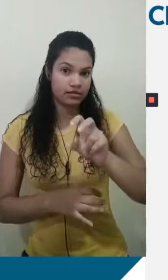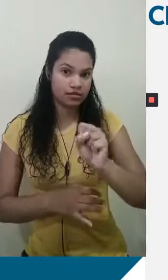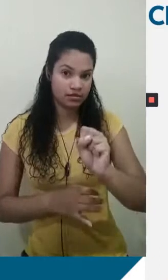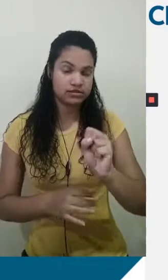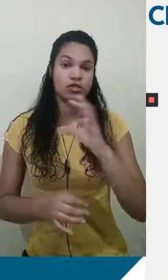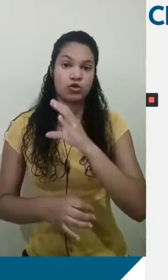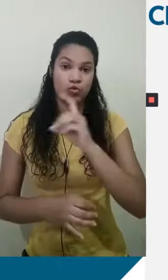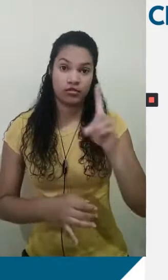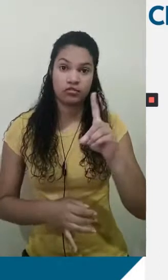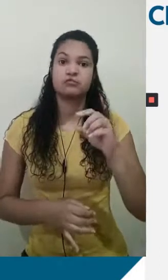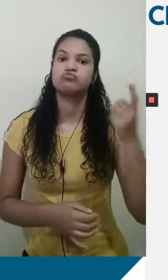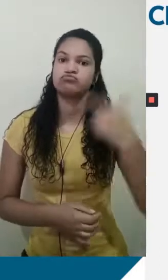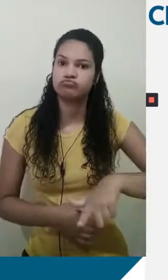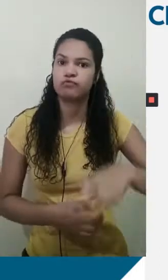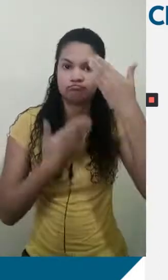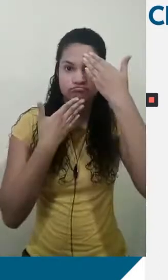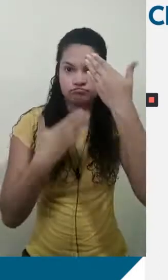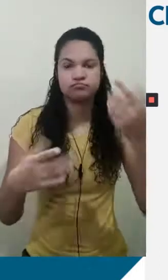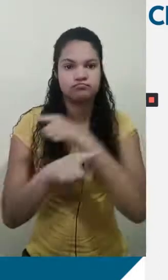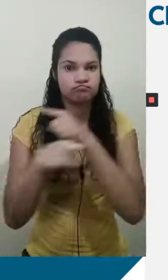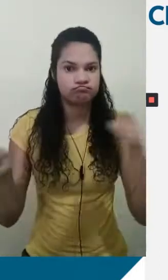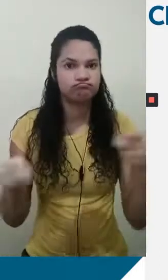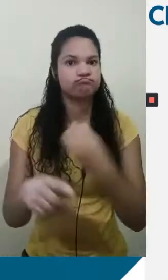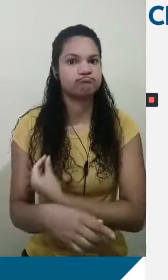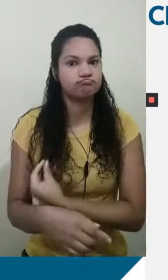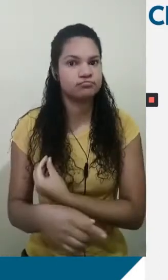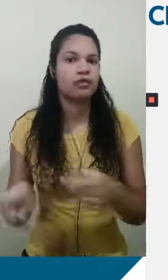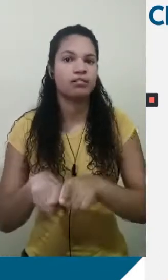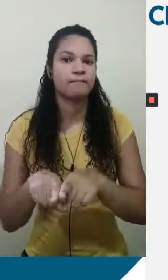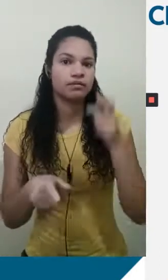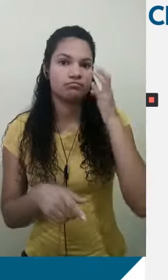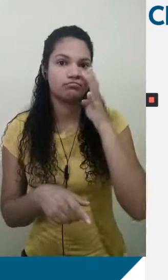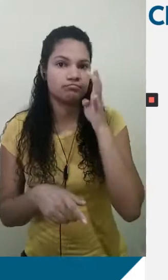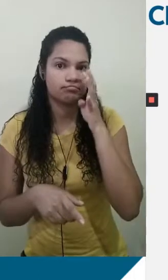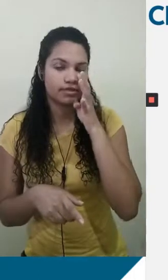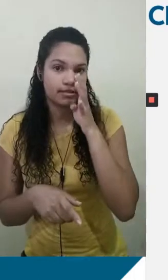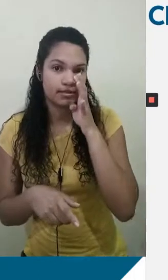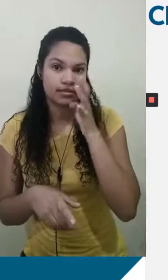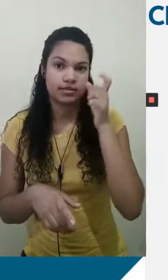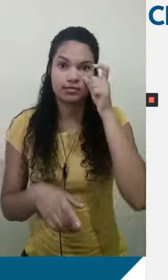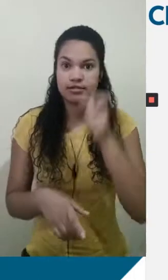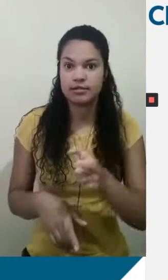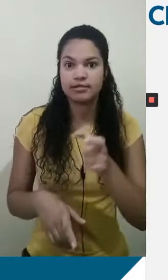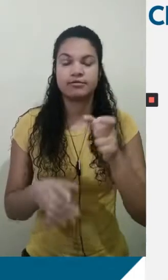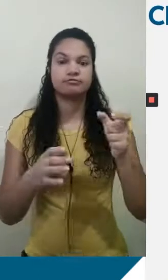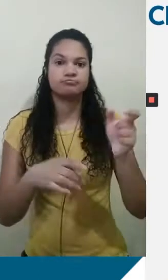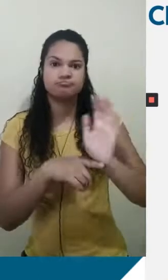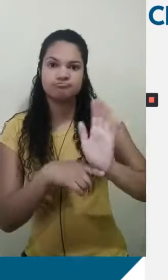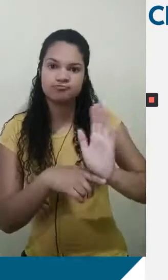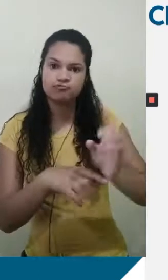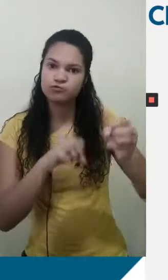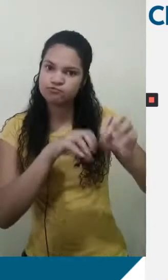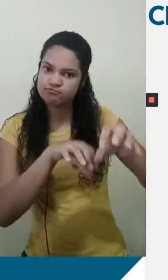Coordenação de Biologia agradece mais uma vez a participação e o interesse de vocês nos nossos materiais, nossos recursos